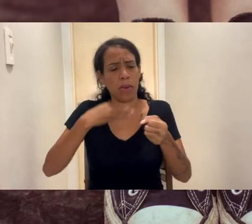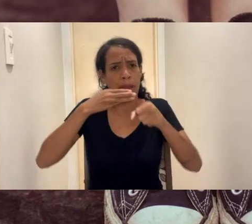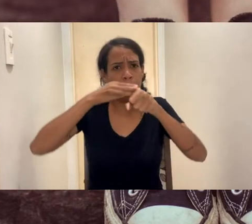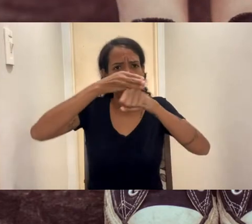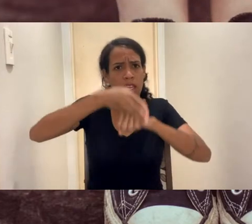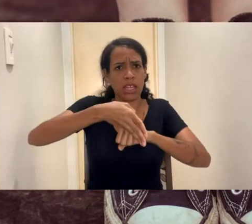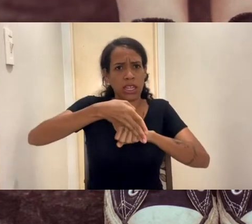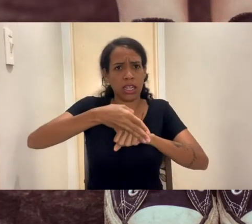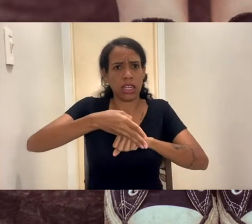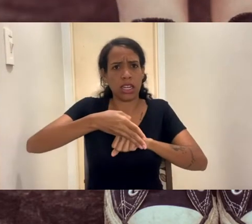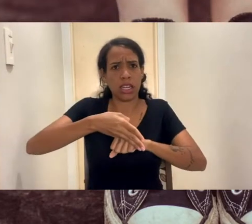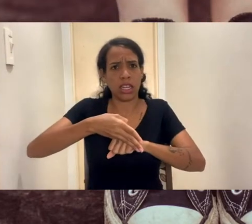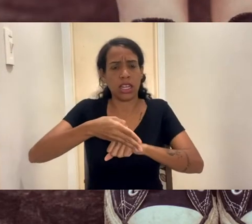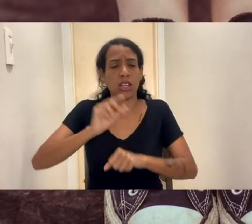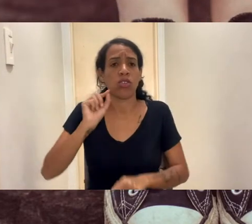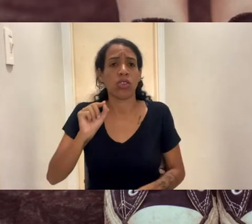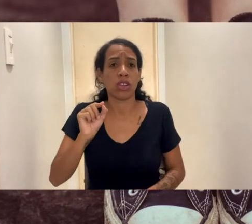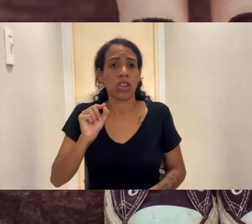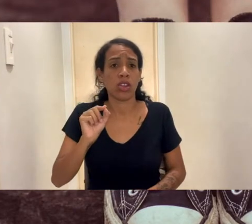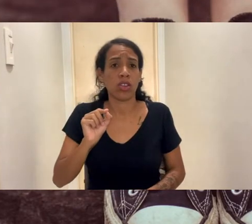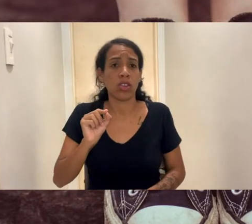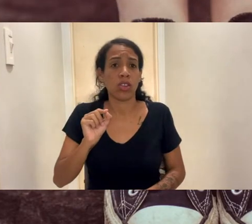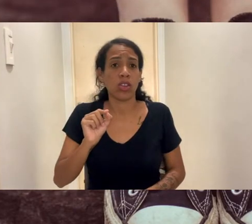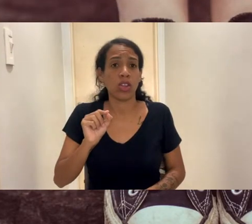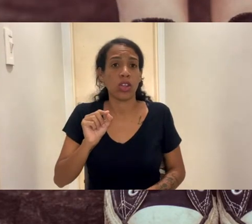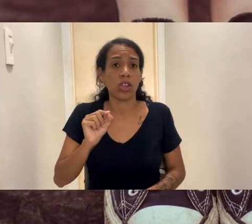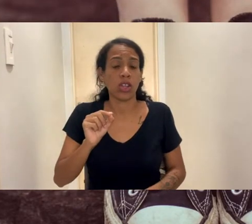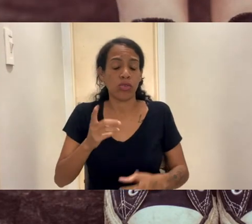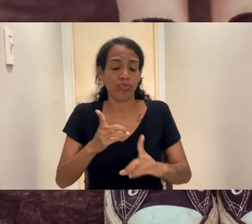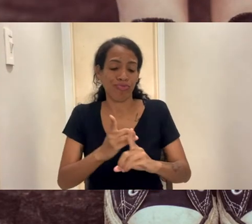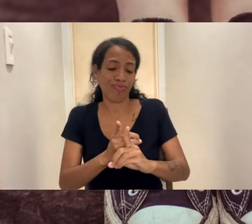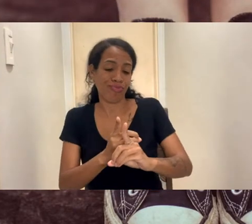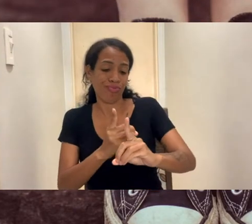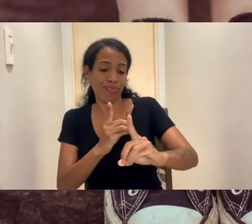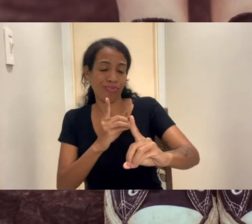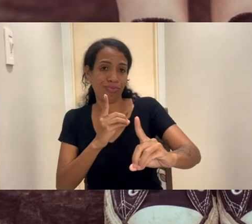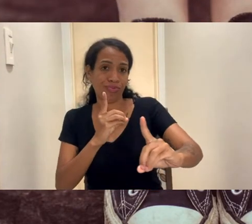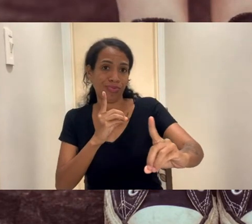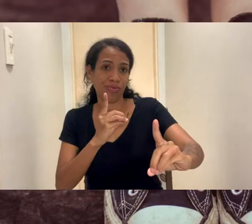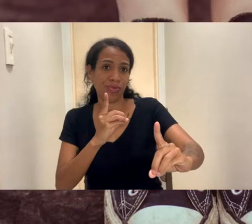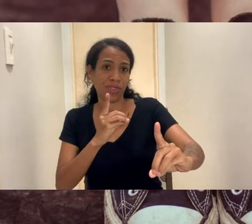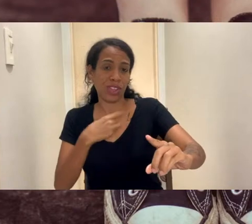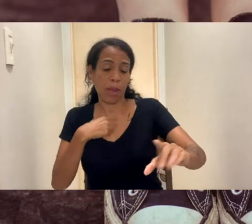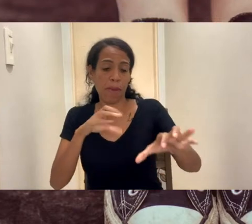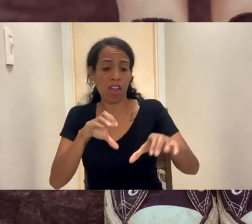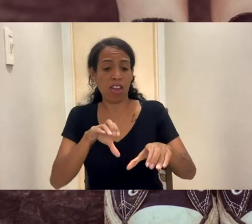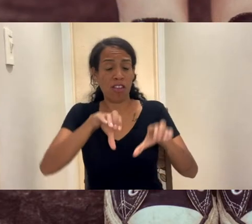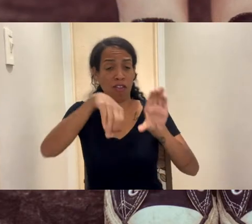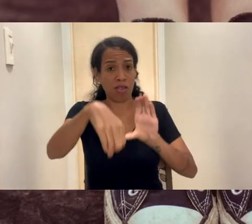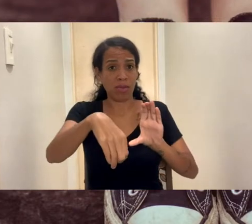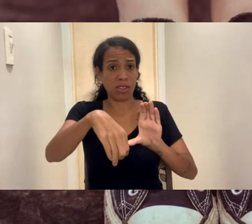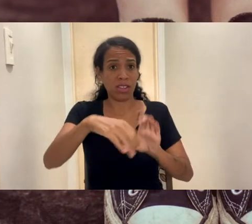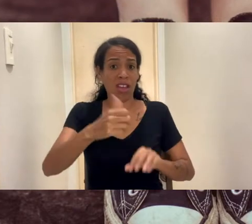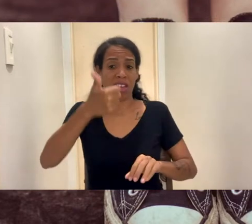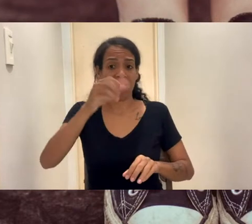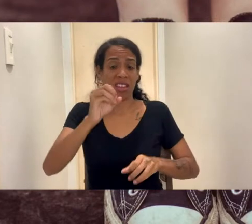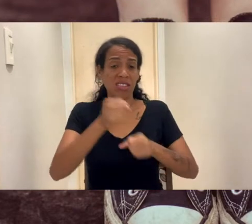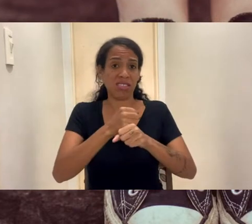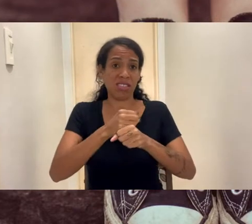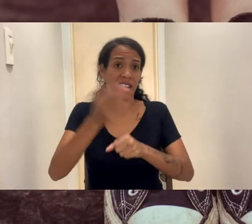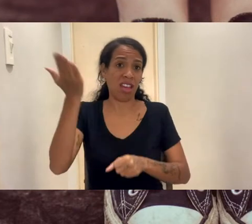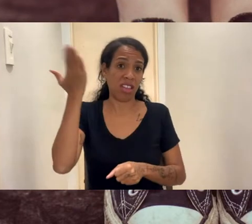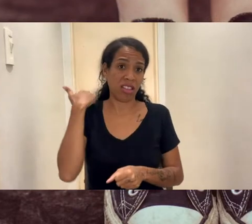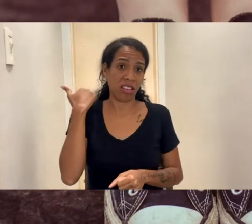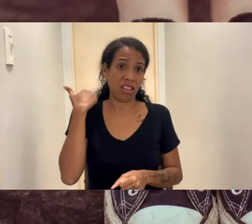trabalhar no DEGASE foi o distanciamento entre a minha formação há 10 anos atrás